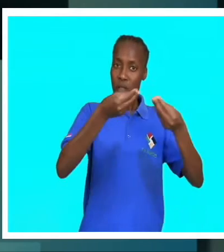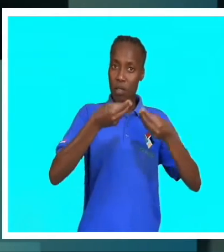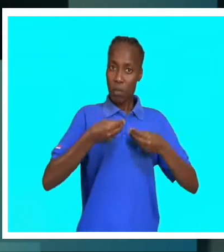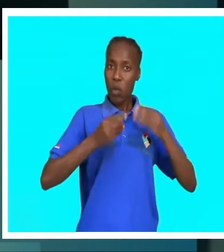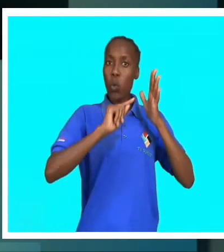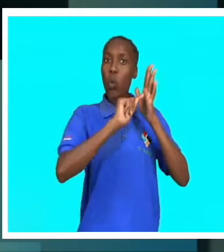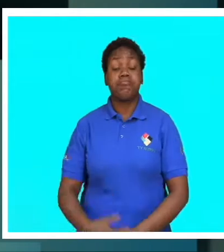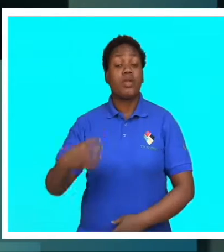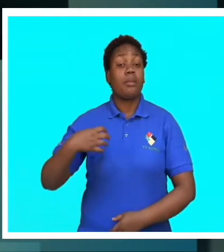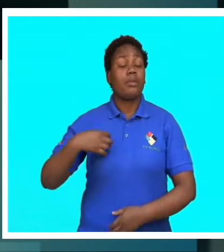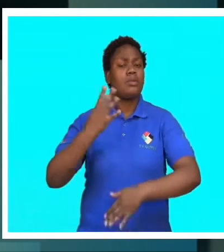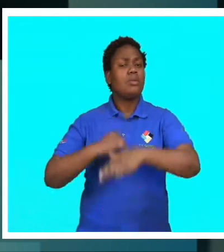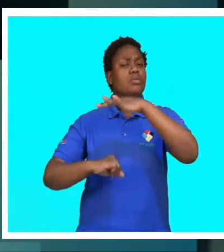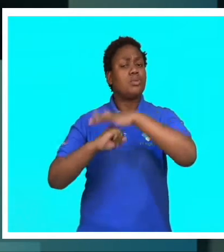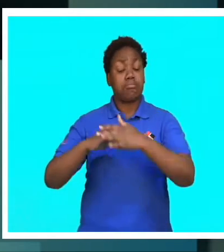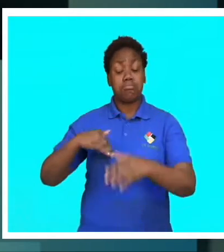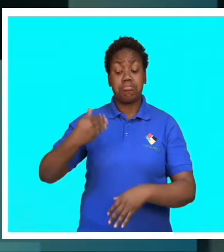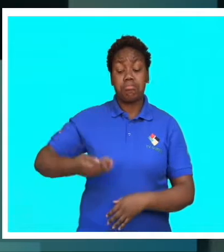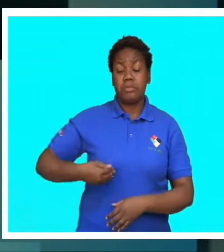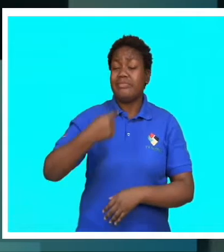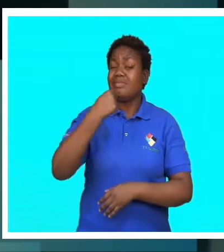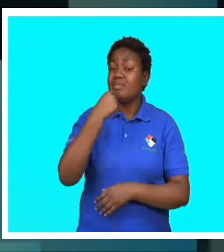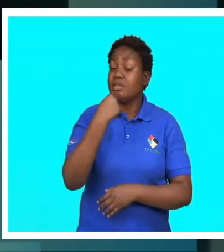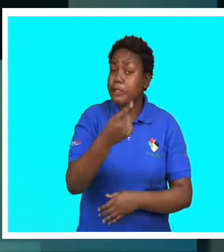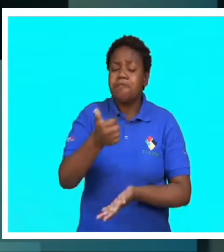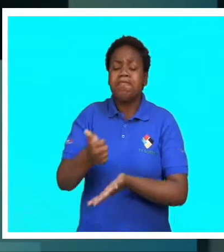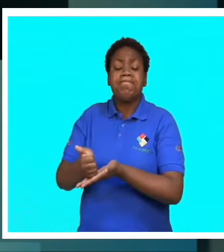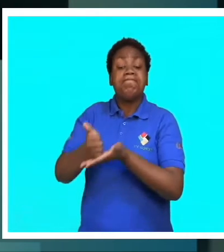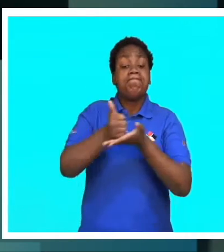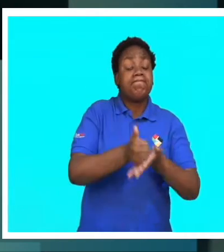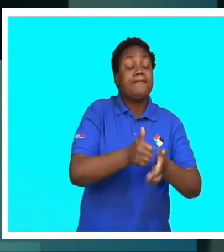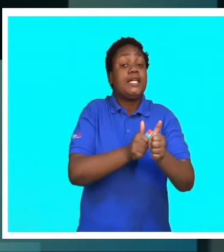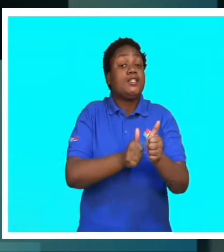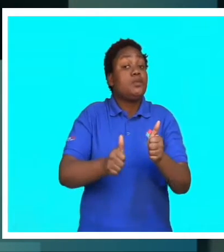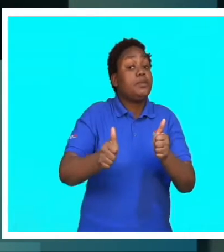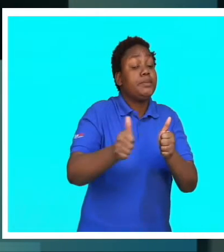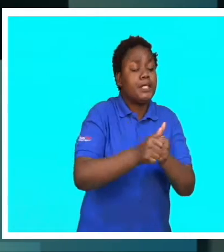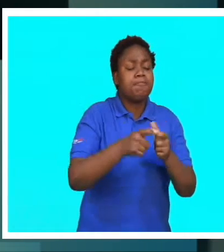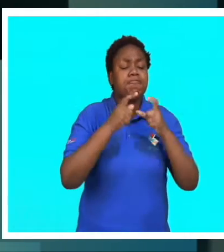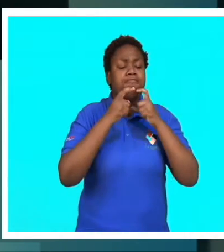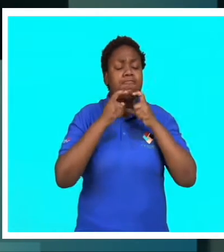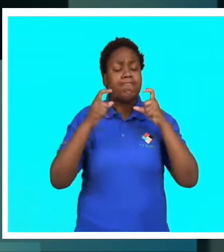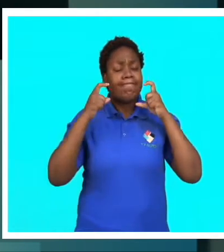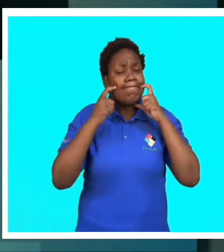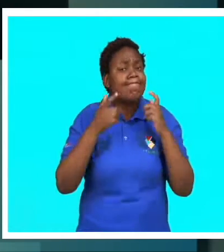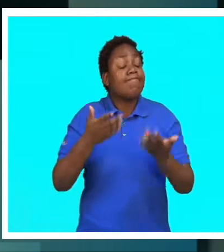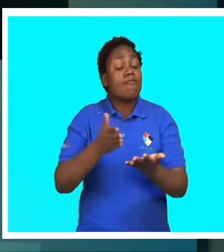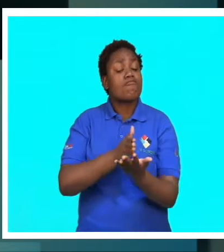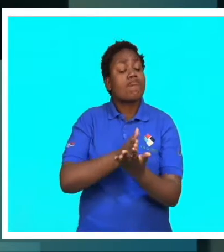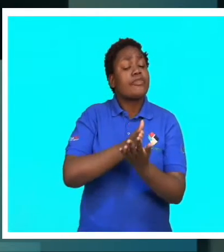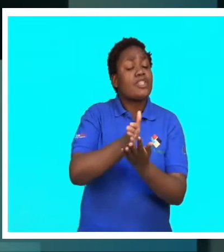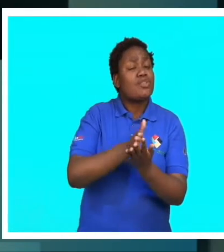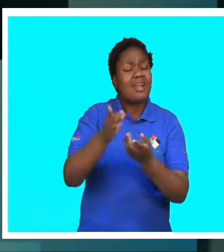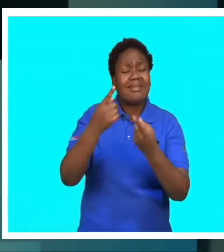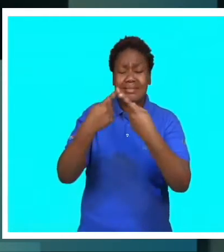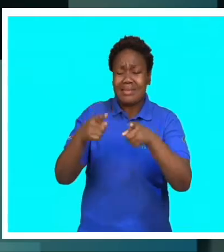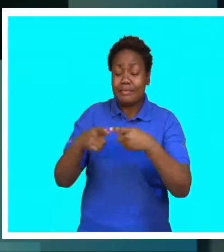recomendações. A ministra do Gênero, Criança e Ação Social, Cidália Chauque, diz que as